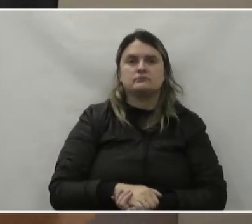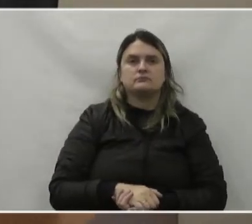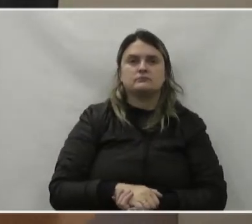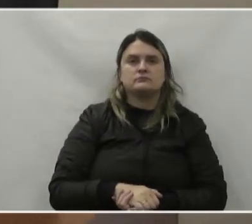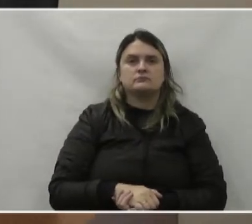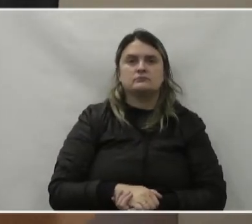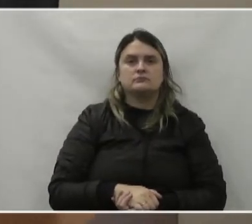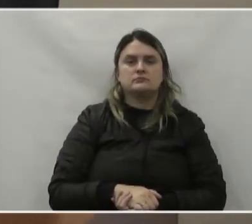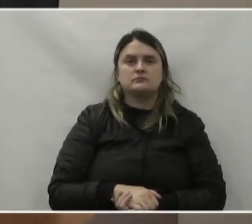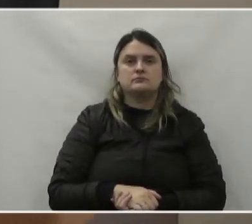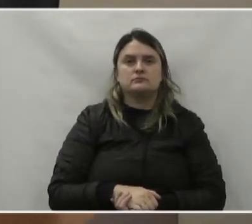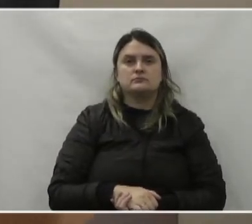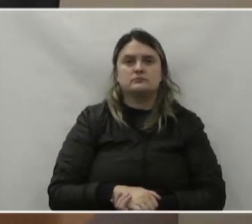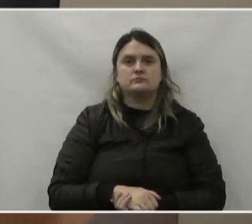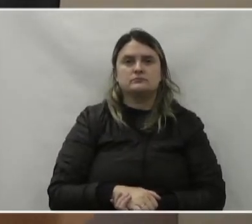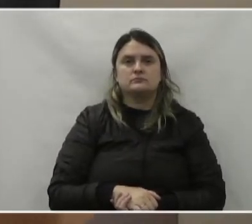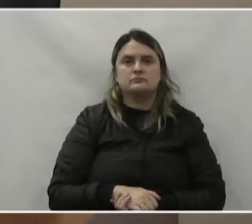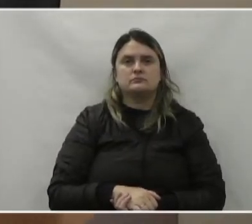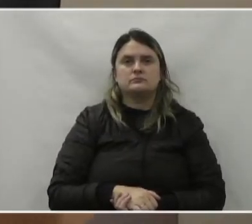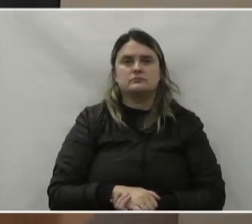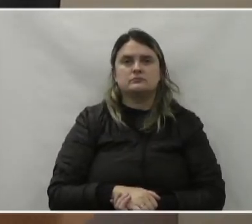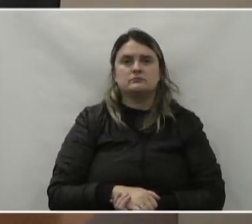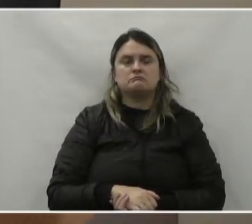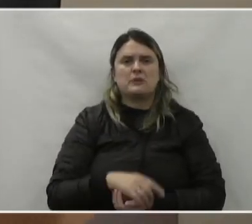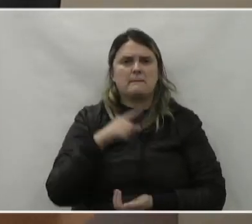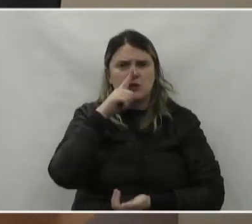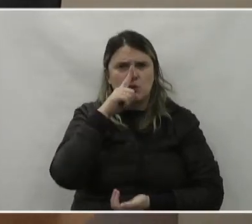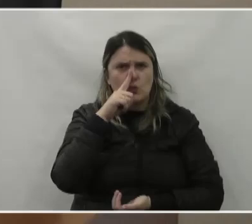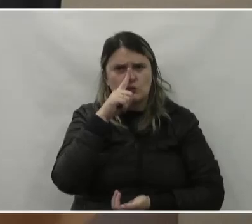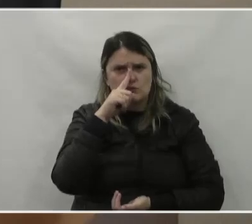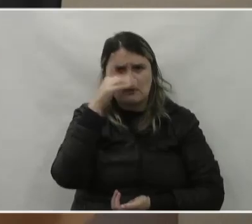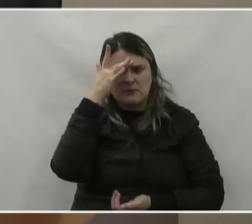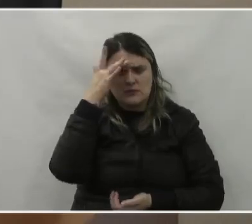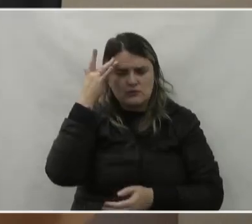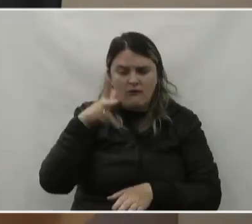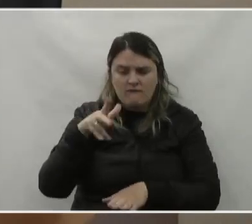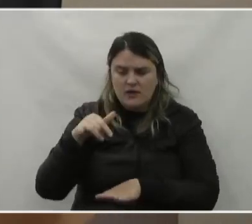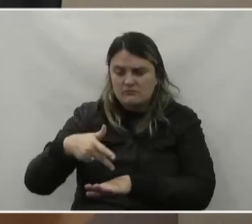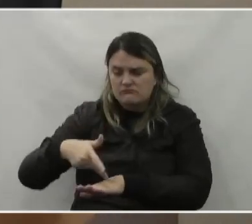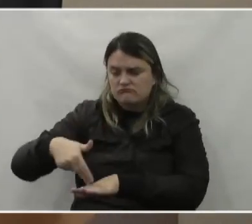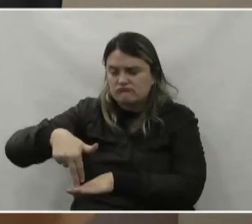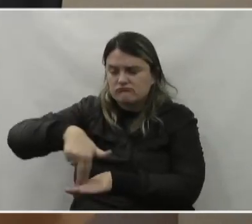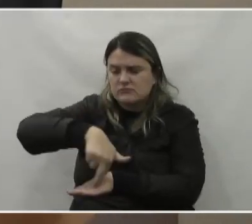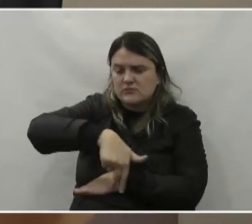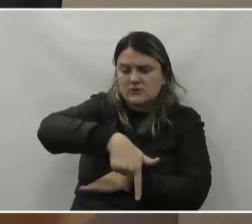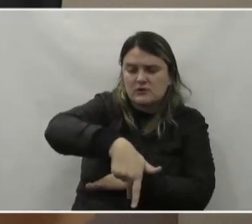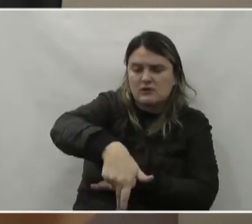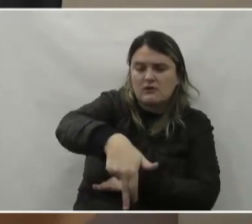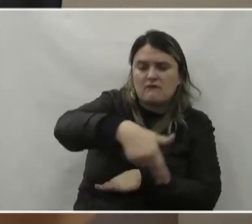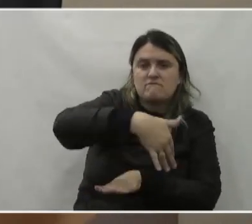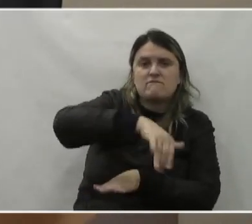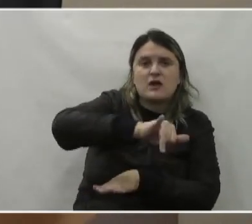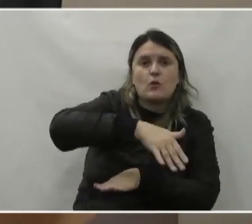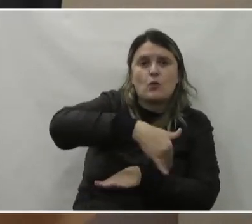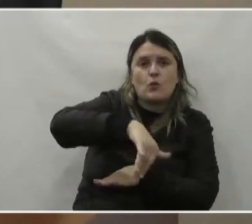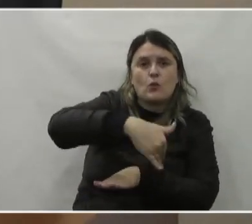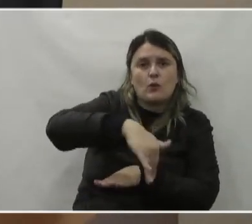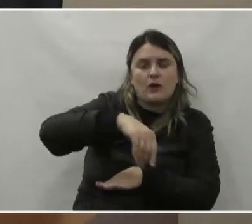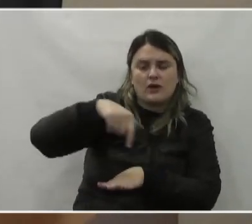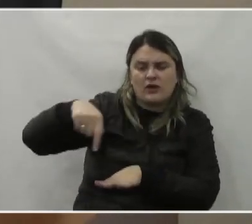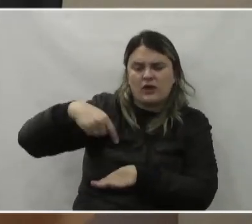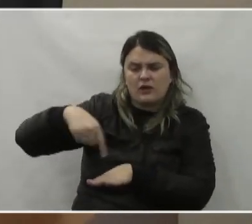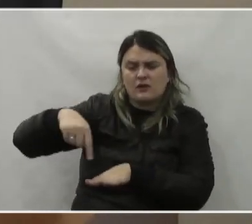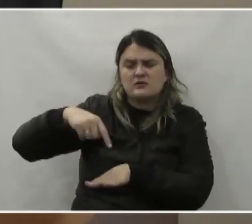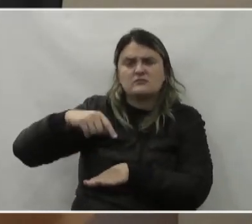situação de muito perigo. A pessoa vai desviar da calçada porque está cheio de